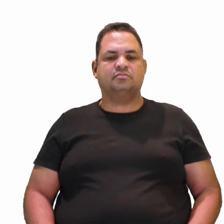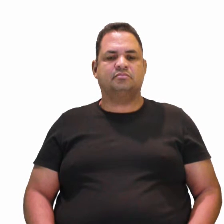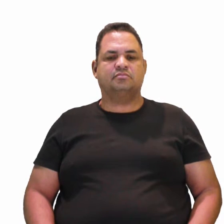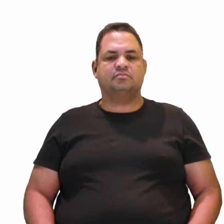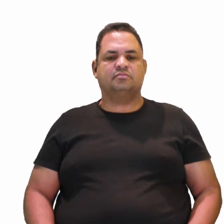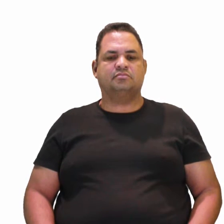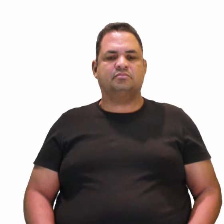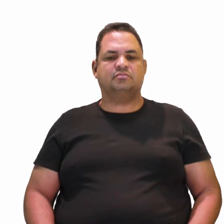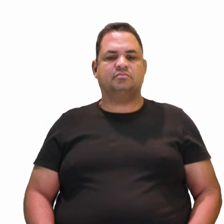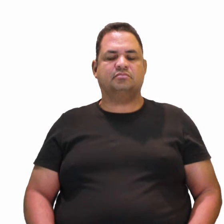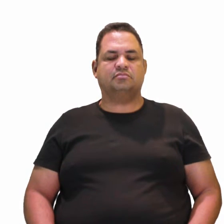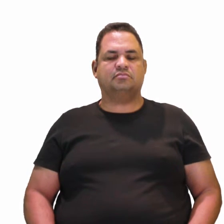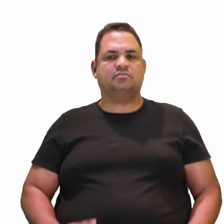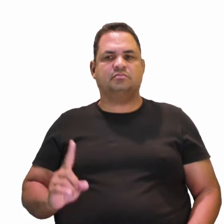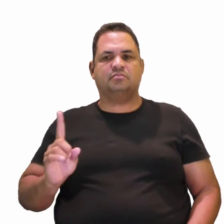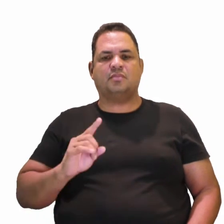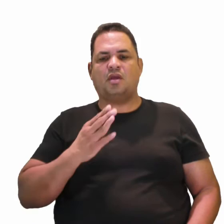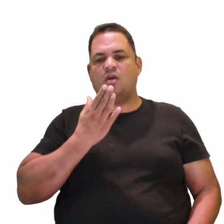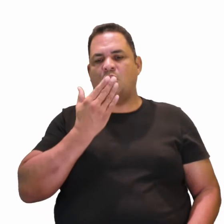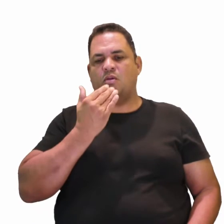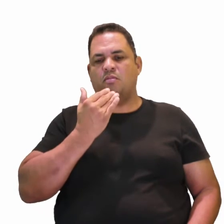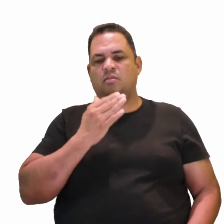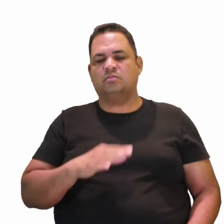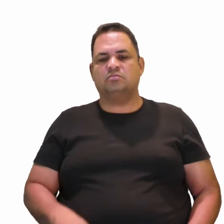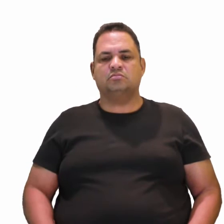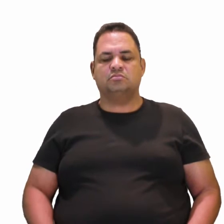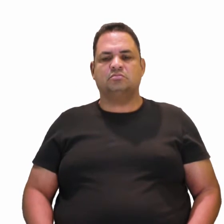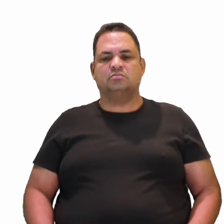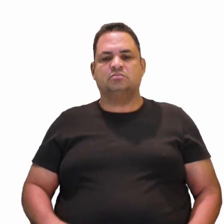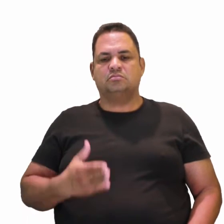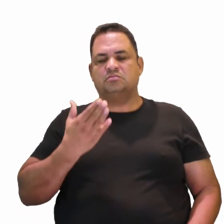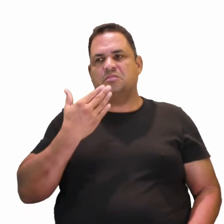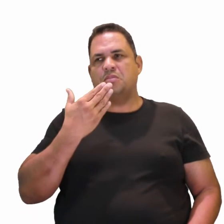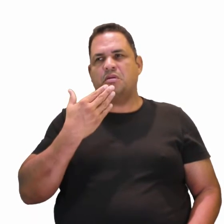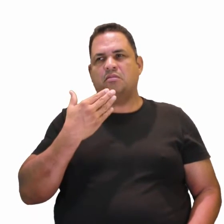não coma alimentos